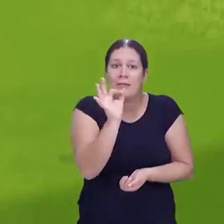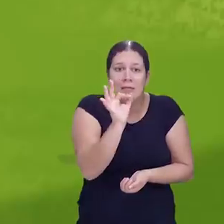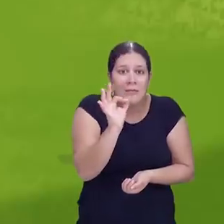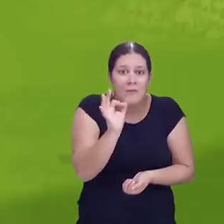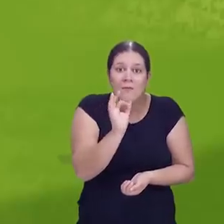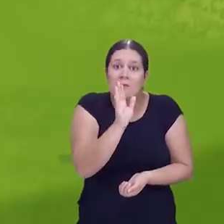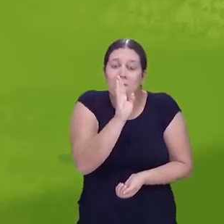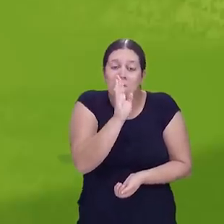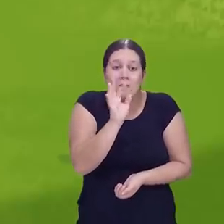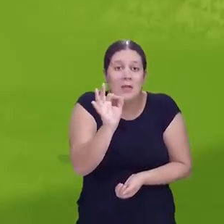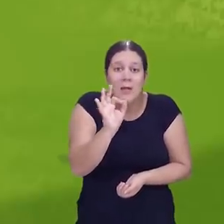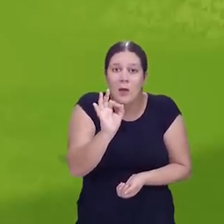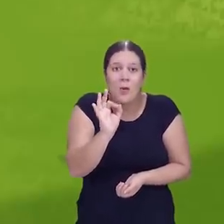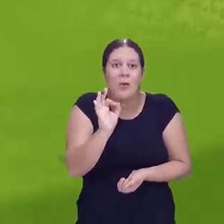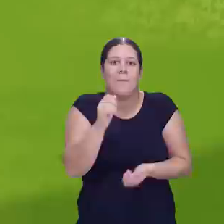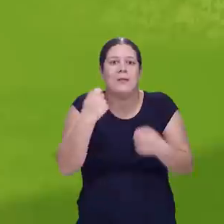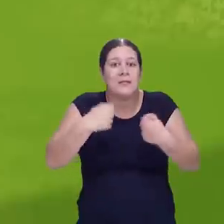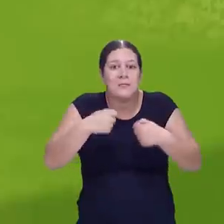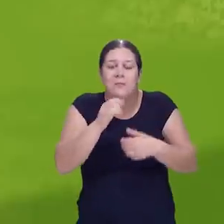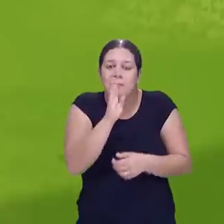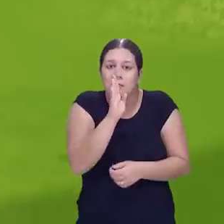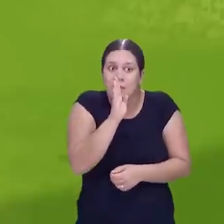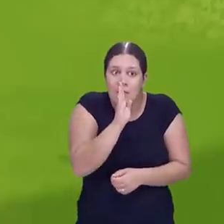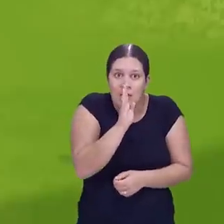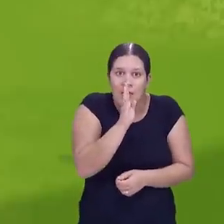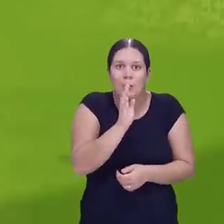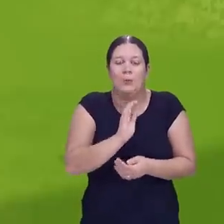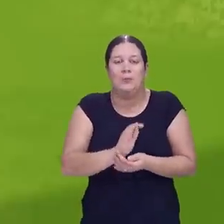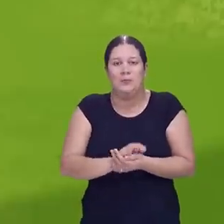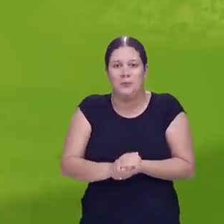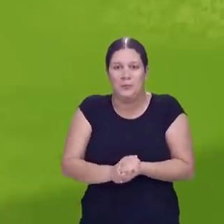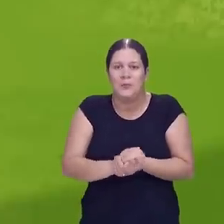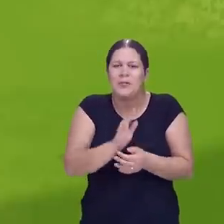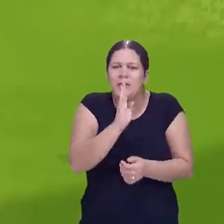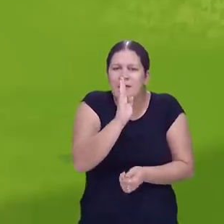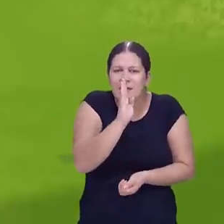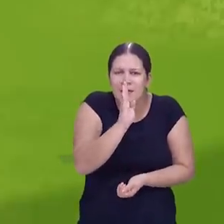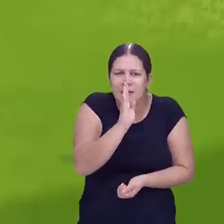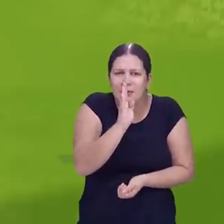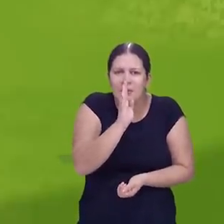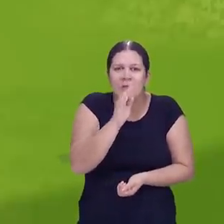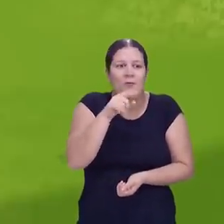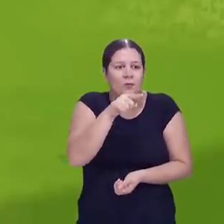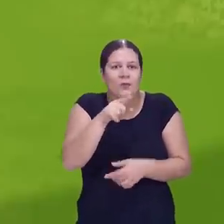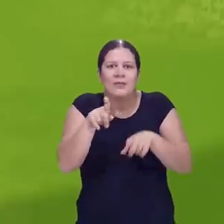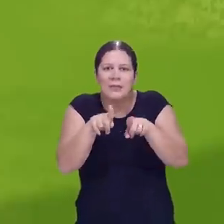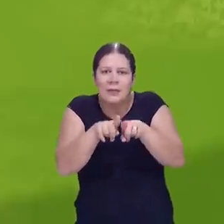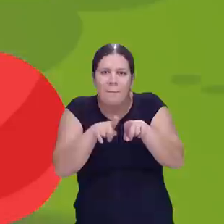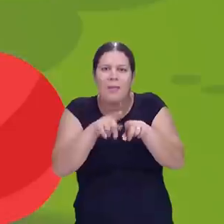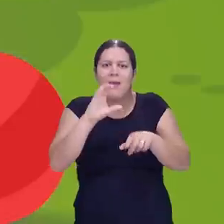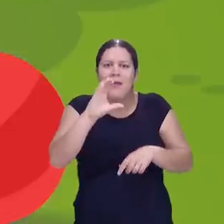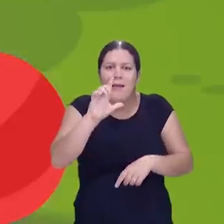Não se mexe, hein, Júpiter? Nada de correr. Fica quietinho.